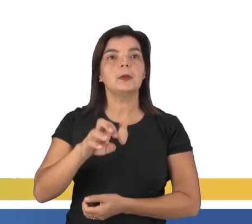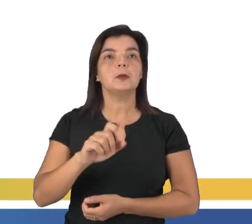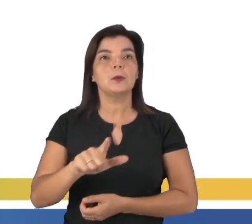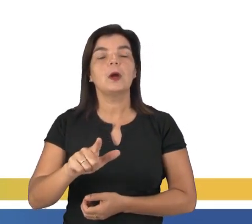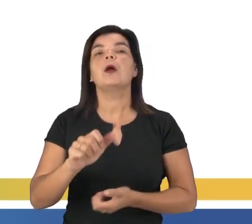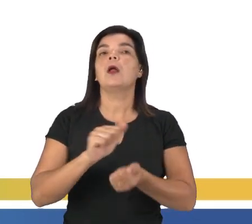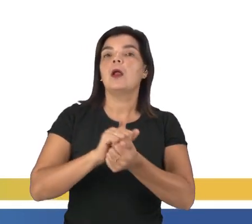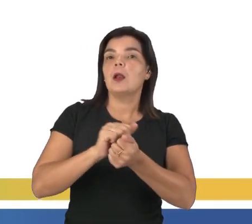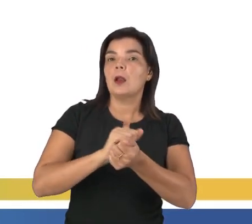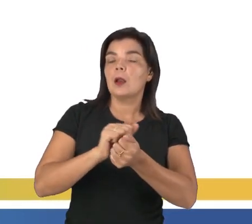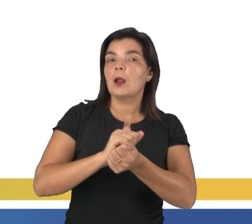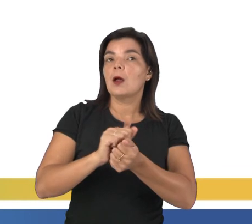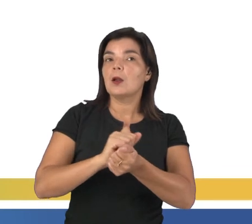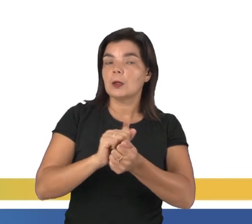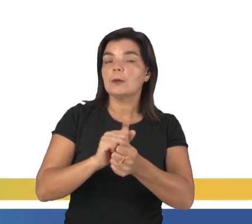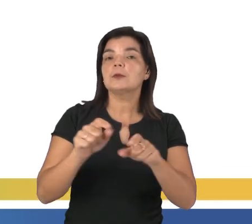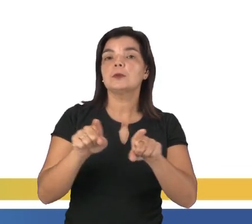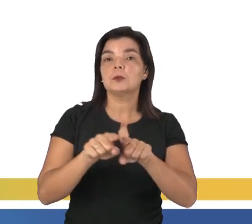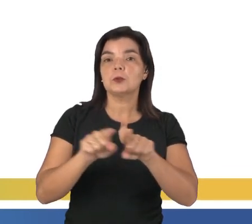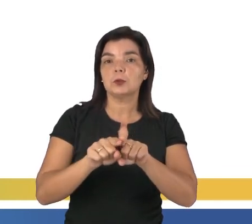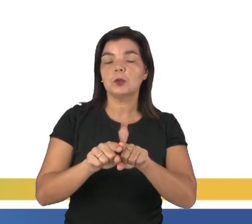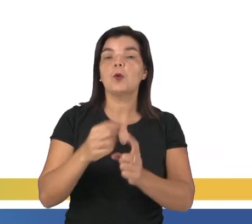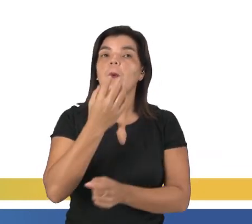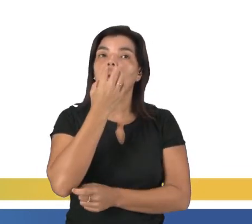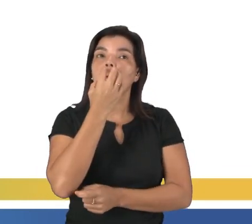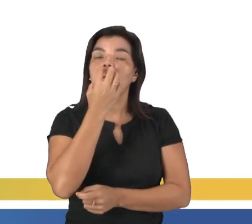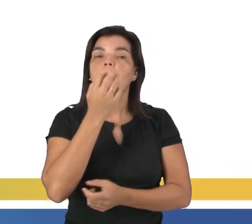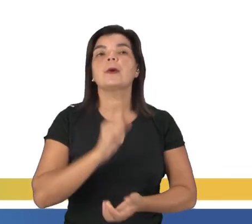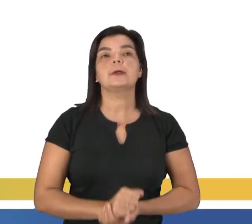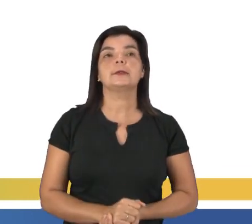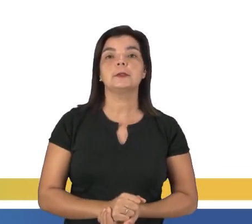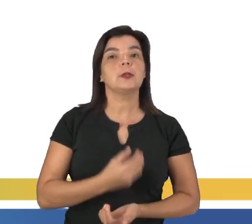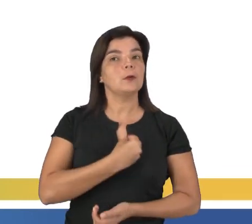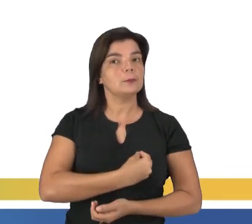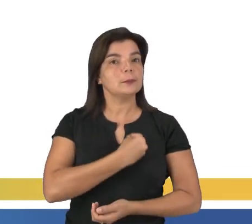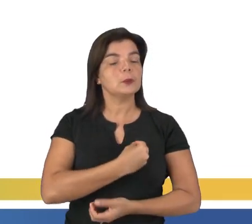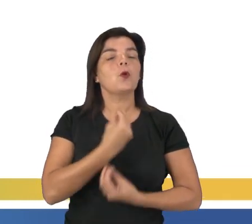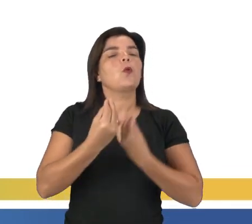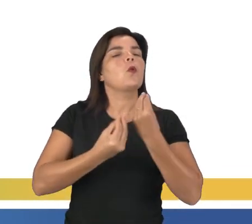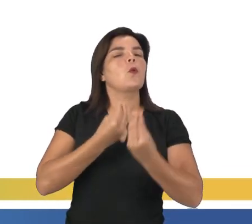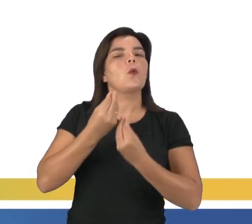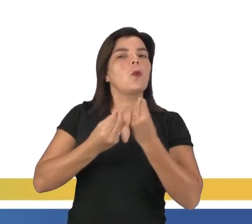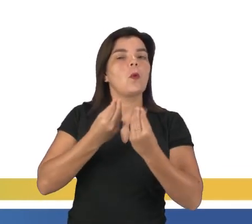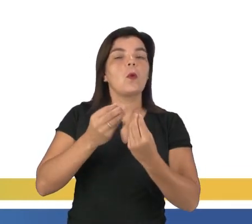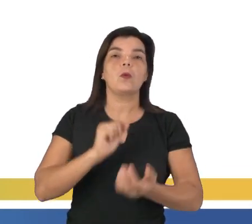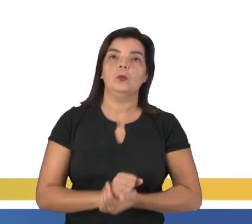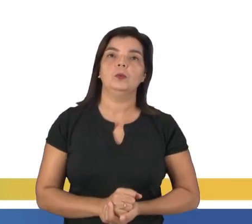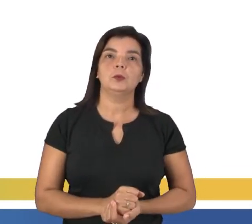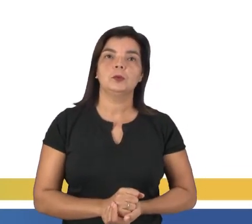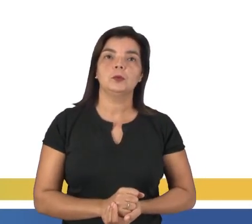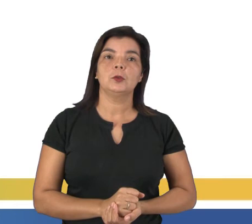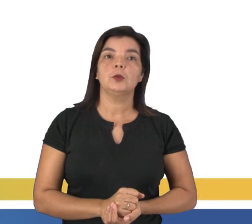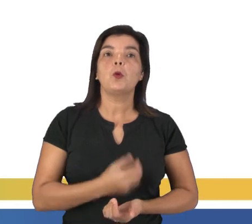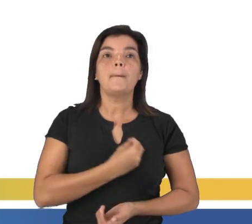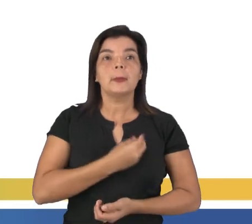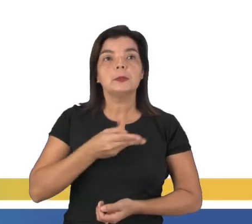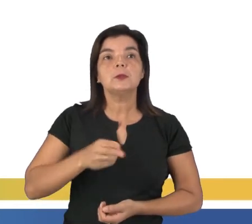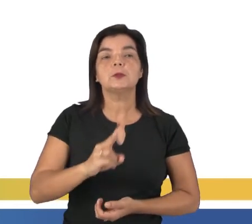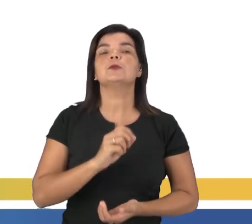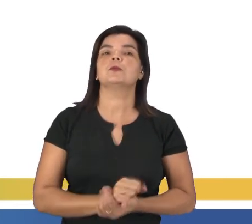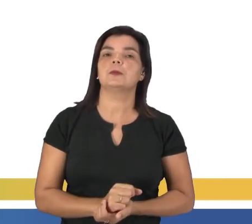Manuel lava seu perro. Ou seja, Manuel lava seu cachorro. Isso aqui está no presente. Como é que fica no presente